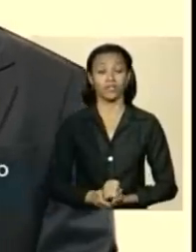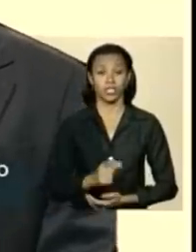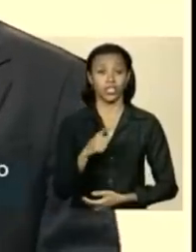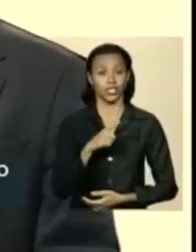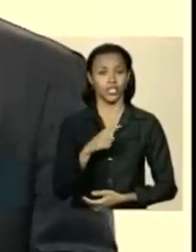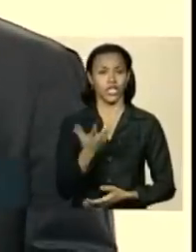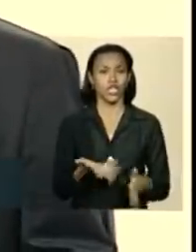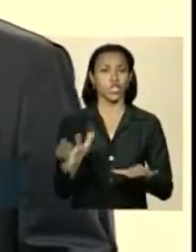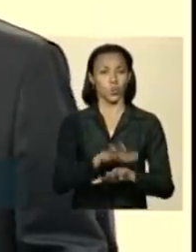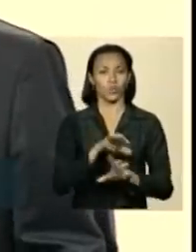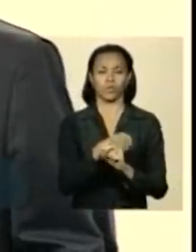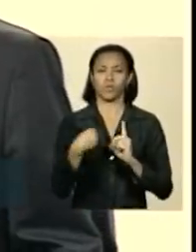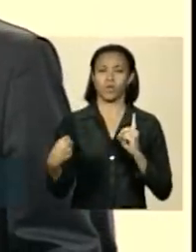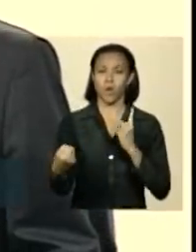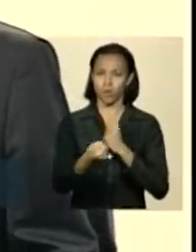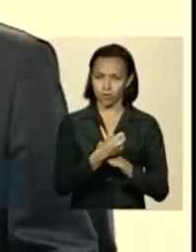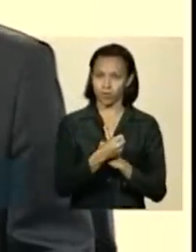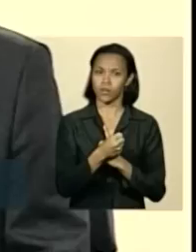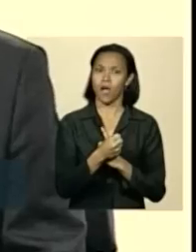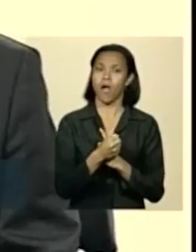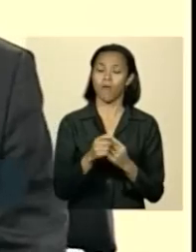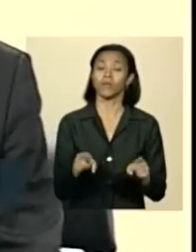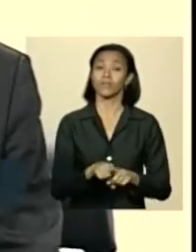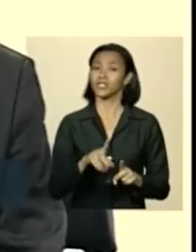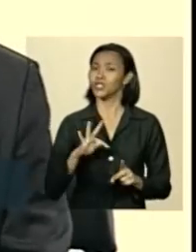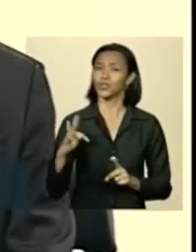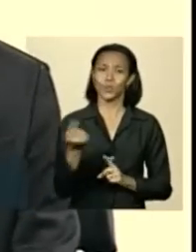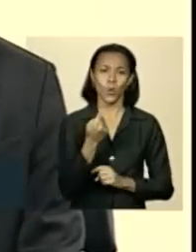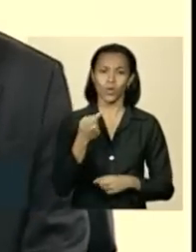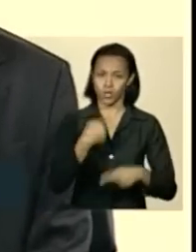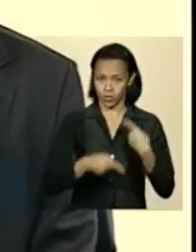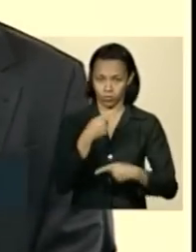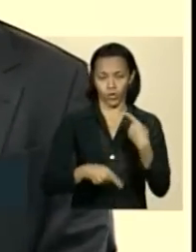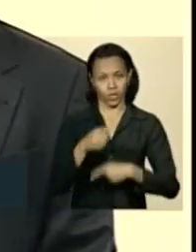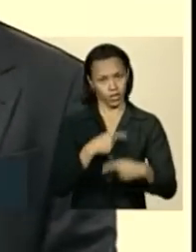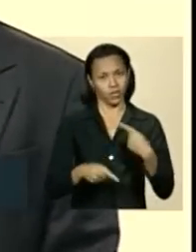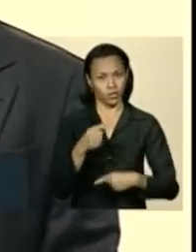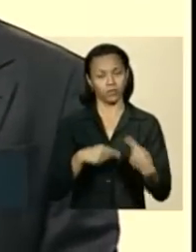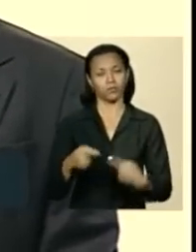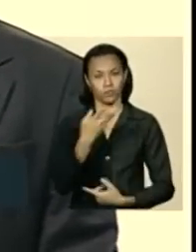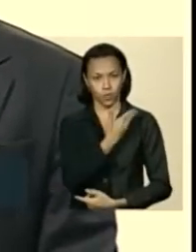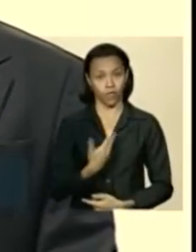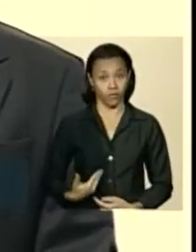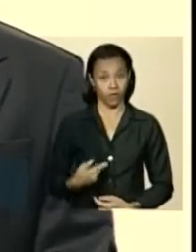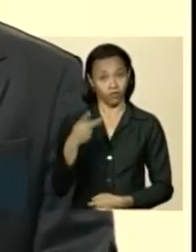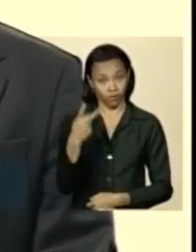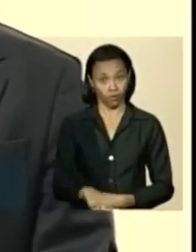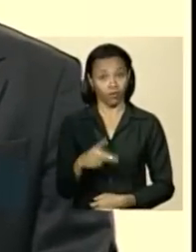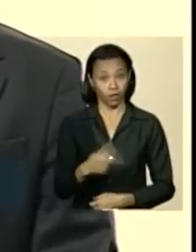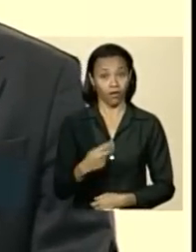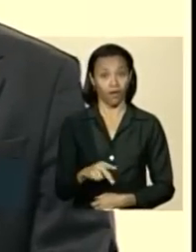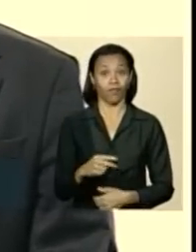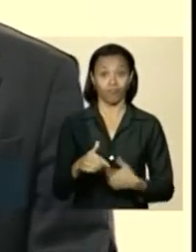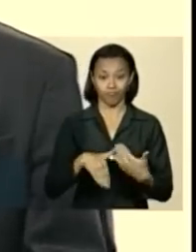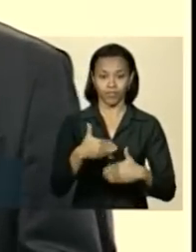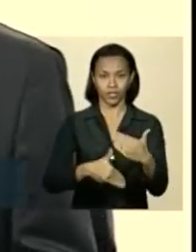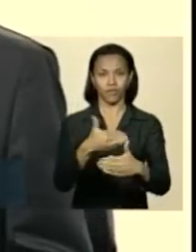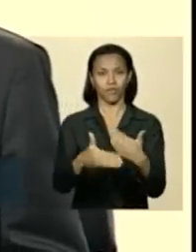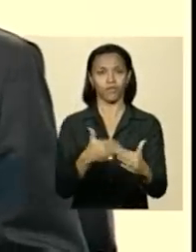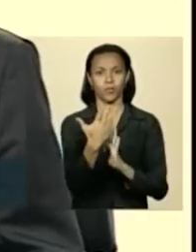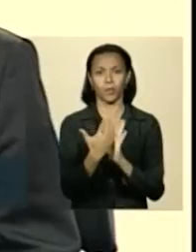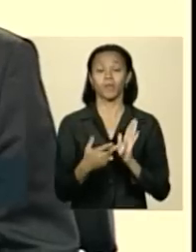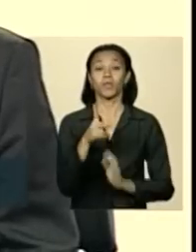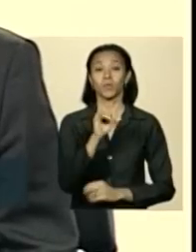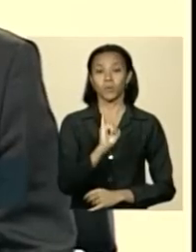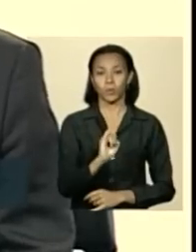inclusão social e produtiva através de todas as políticas públicas que são desenvolvidas pelo INCRA e fizeste